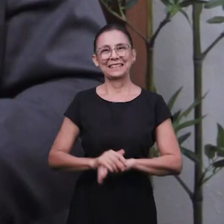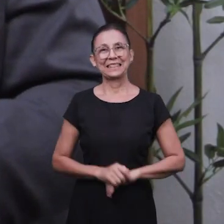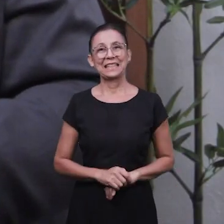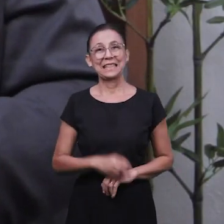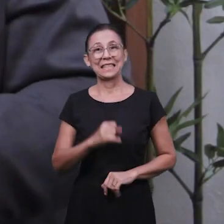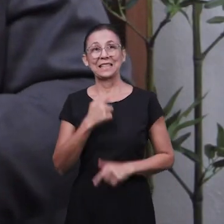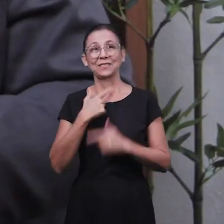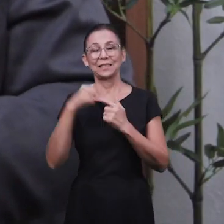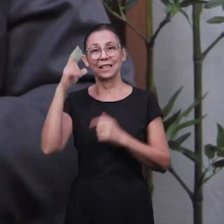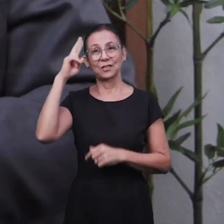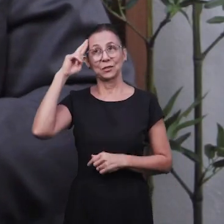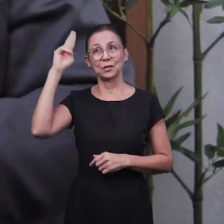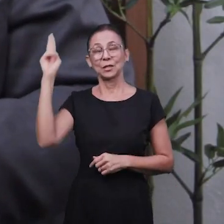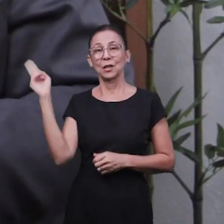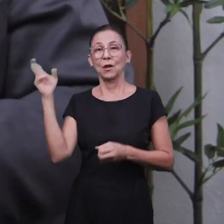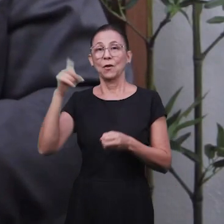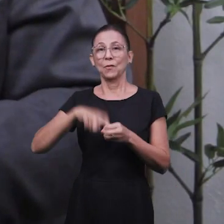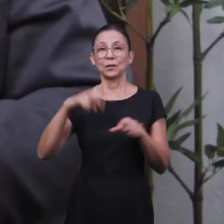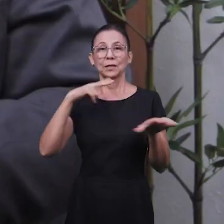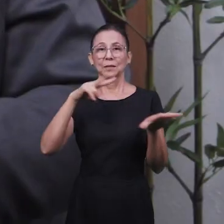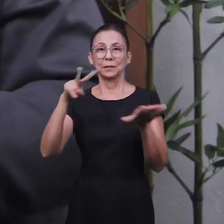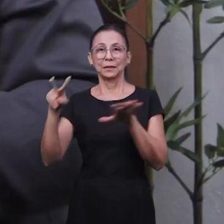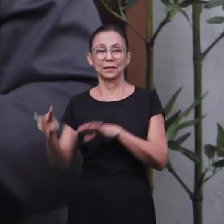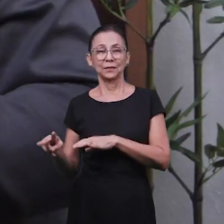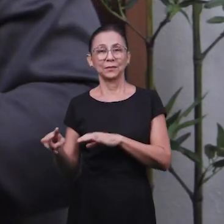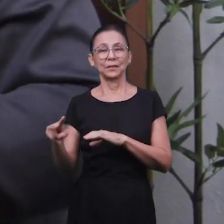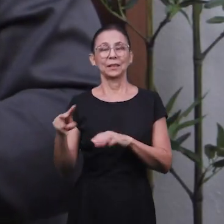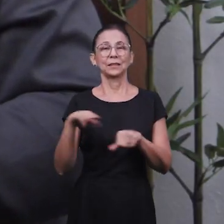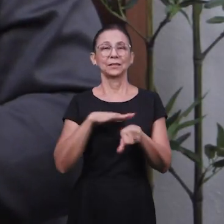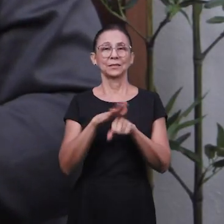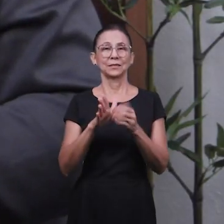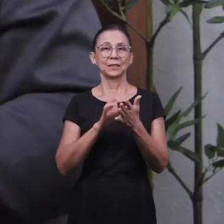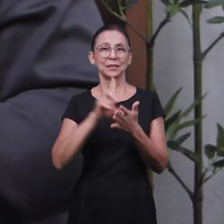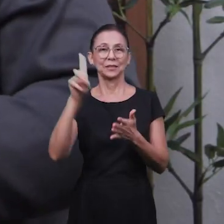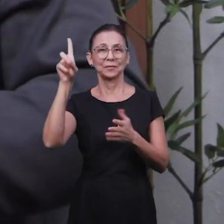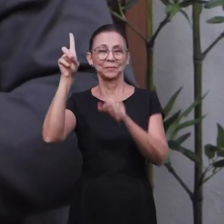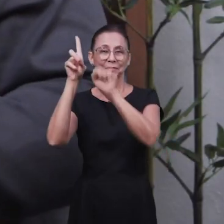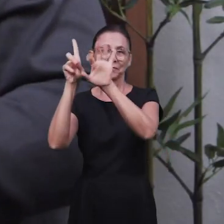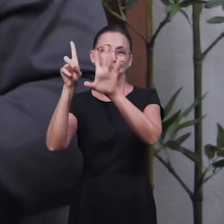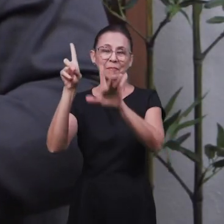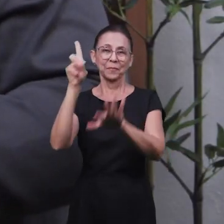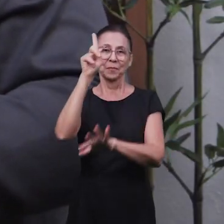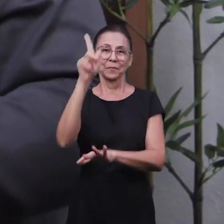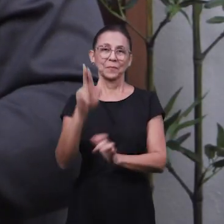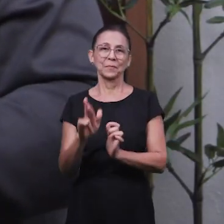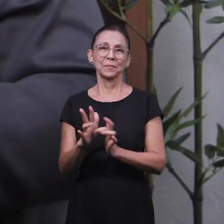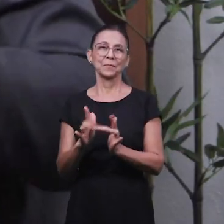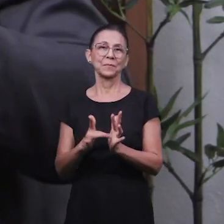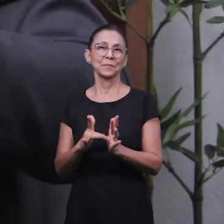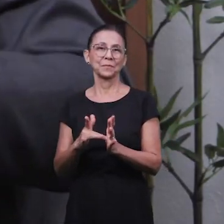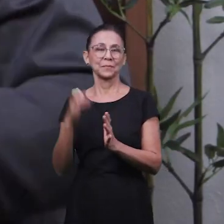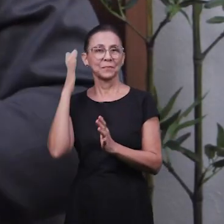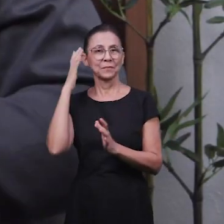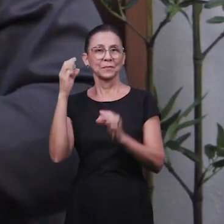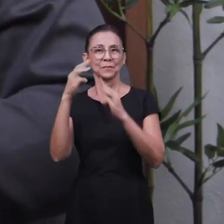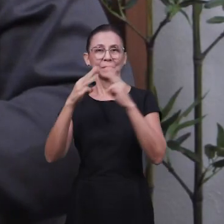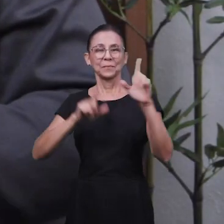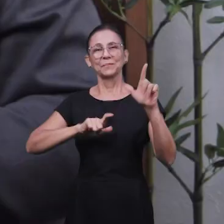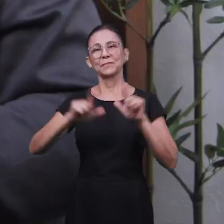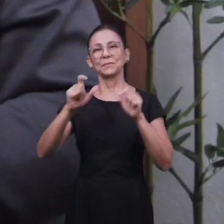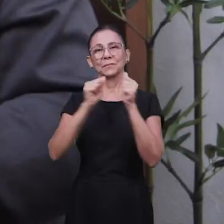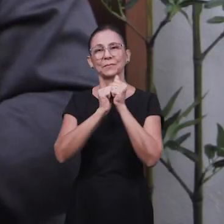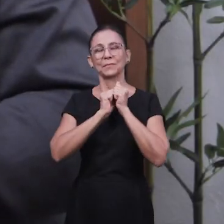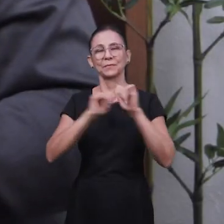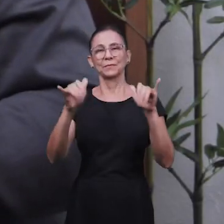E, se Deus quiser, na semana que vem, a gente está junto mais uma vez com mais uma edição do Conversas Bíblicas. Deus abençoe a todos. A paz do Senhor. Rádio e TV